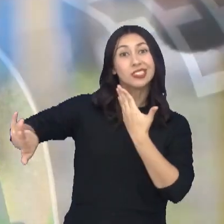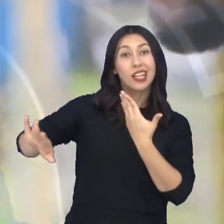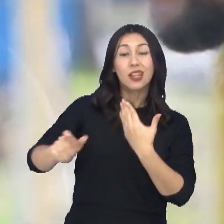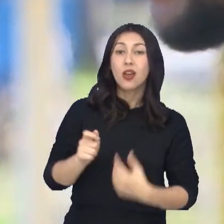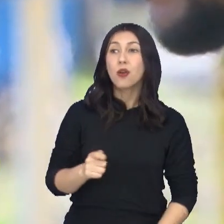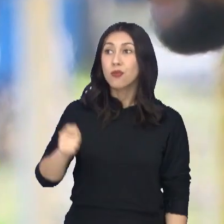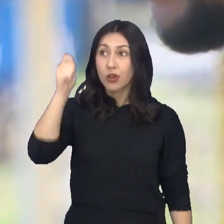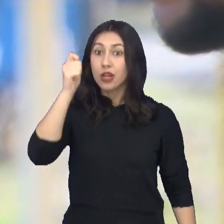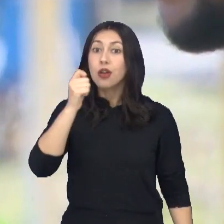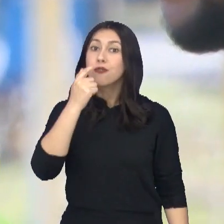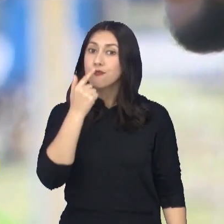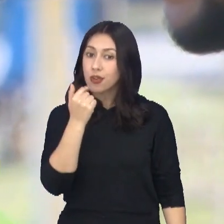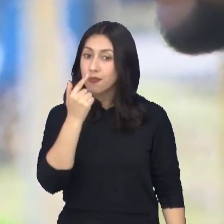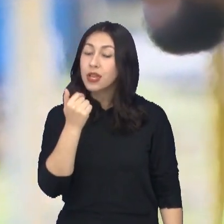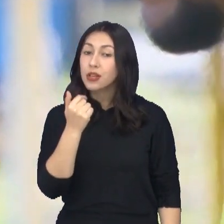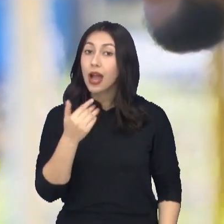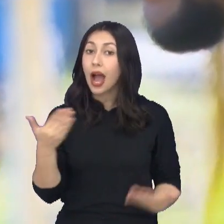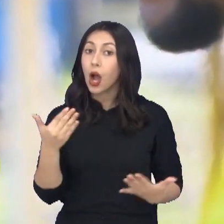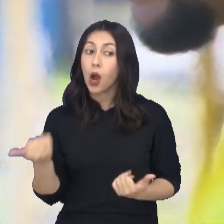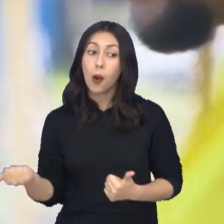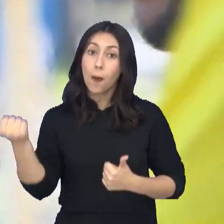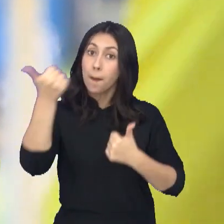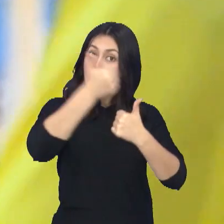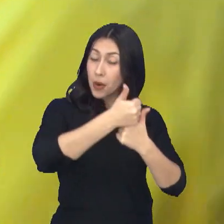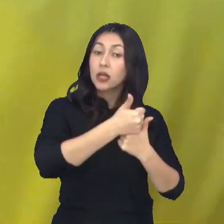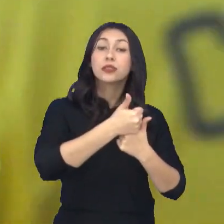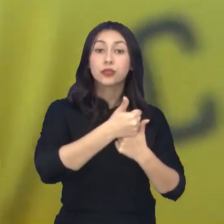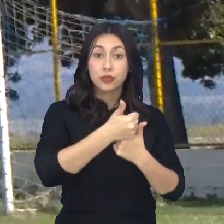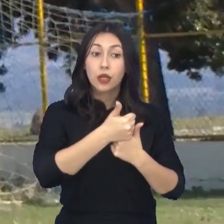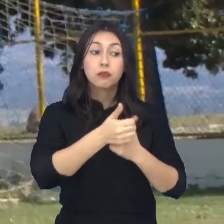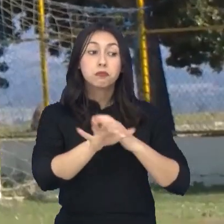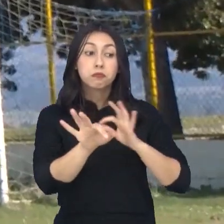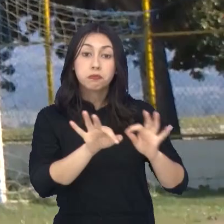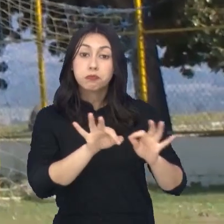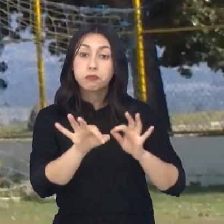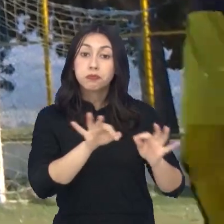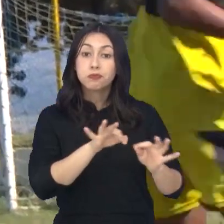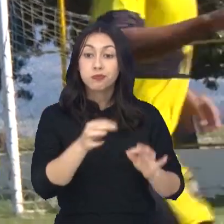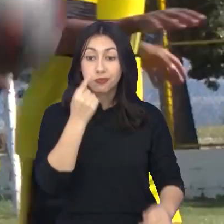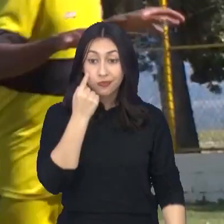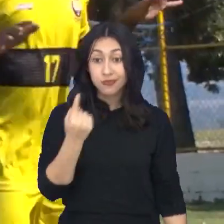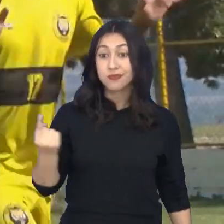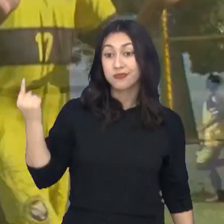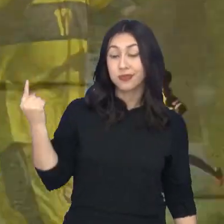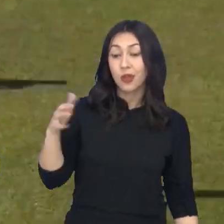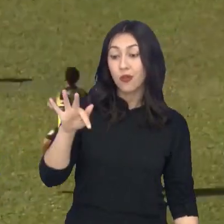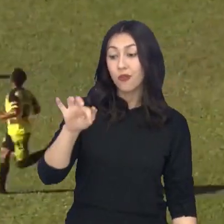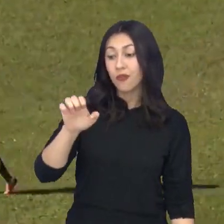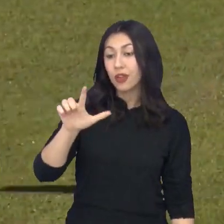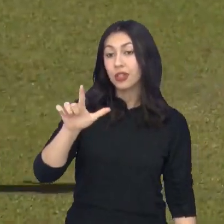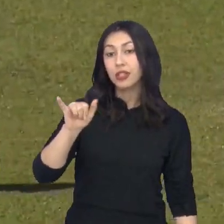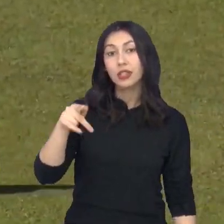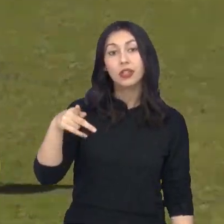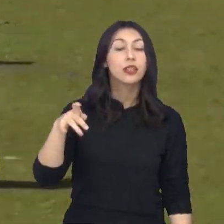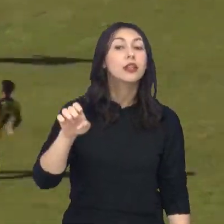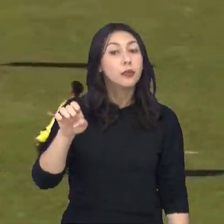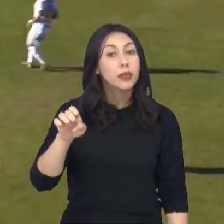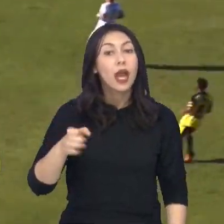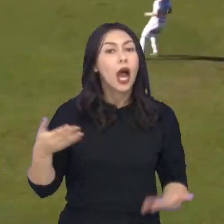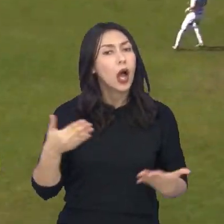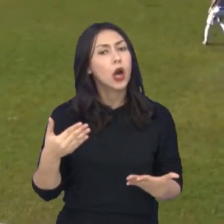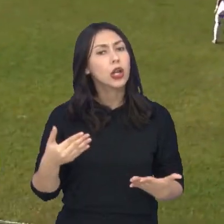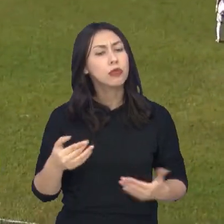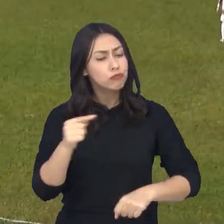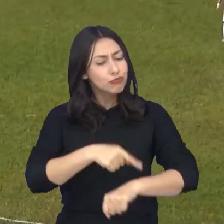automática. E quem deve assumir a responsabilidade de armar o time será o camisa 10 Felipe. O meia vive grande